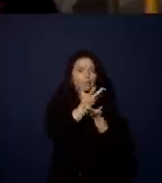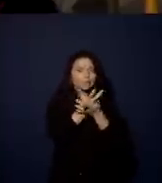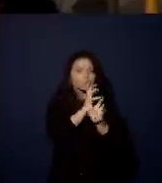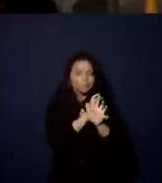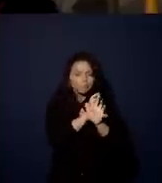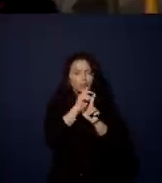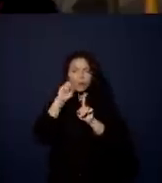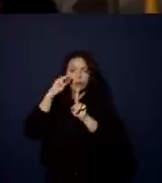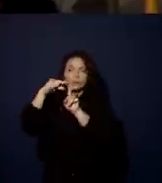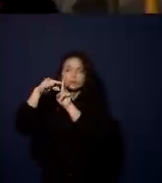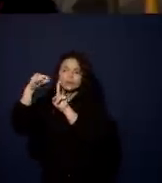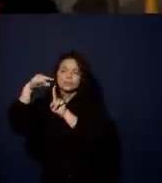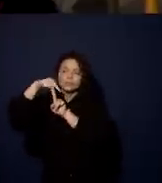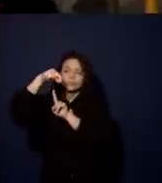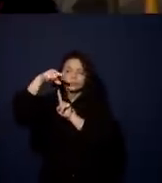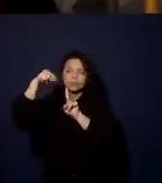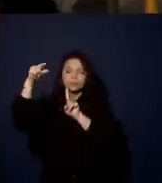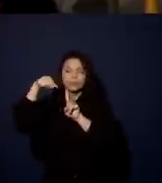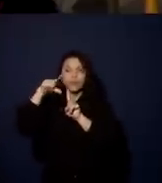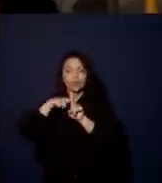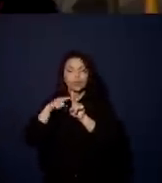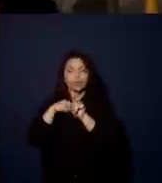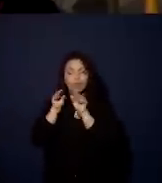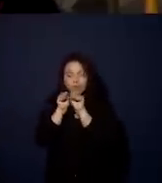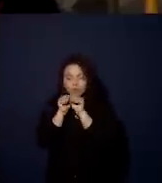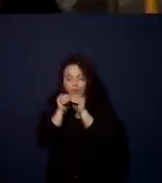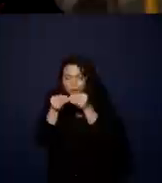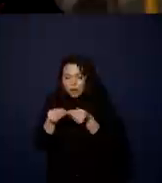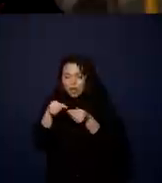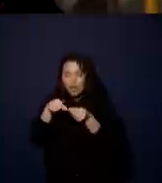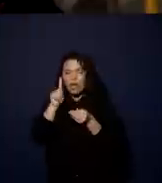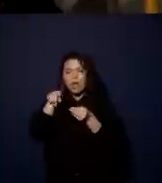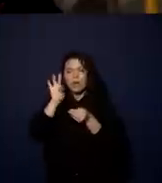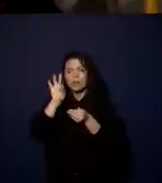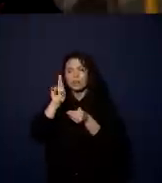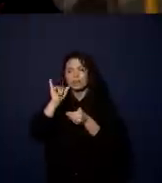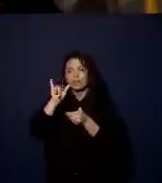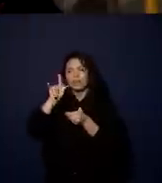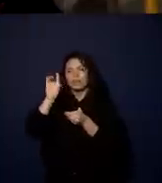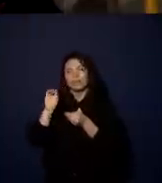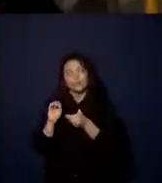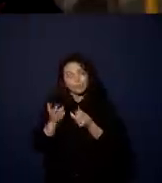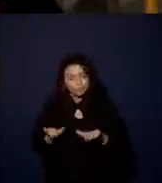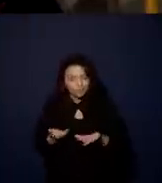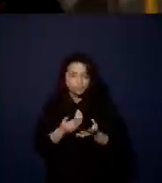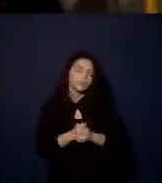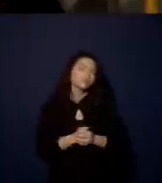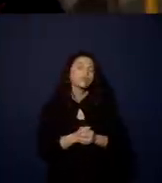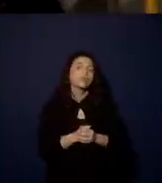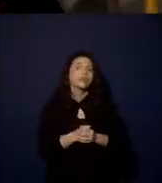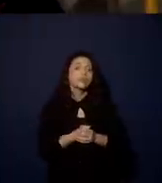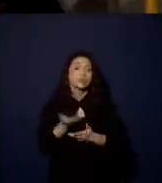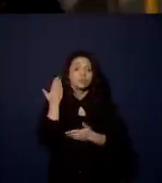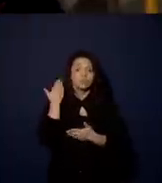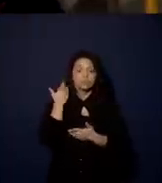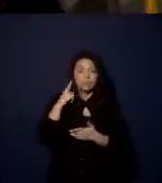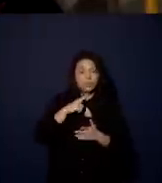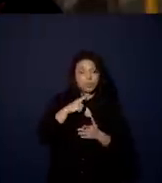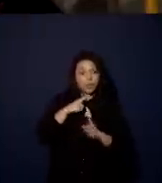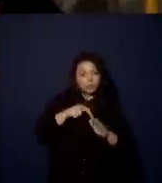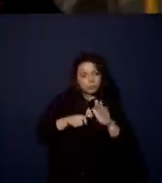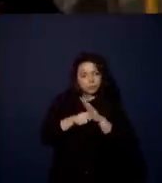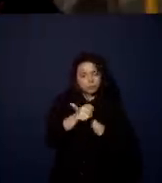eu cheguei na Via em junho de 19 para fazer a transformação da companhia e a gente começou a interagir muito com o mercado de capitais